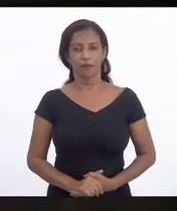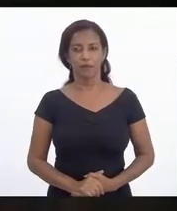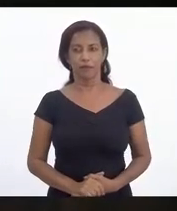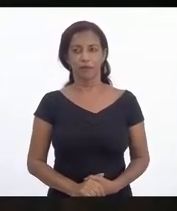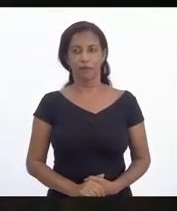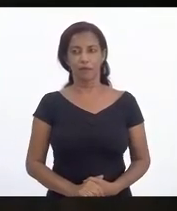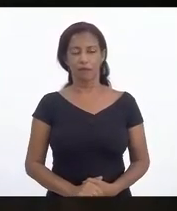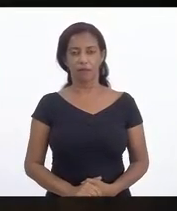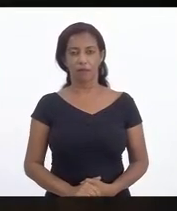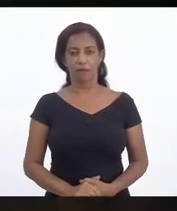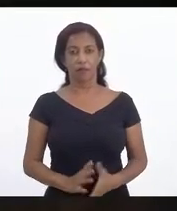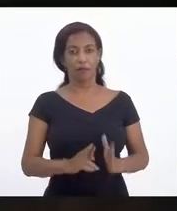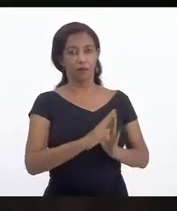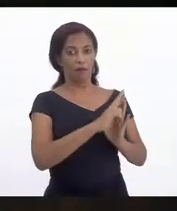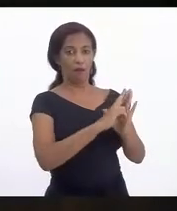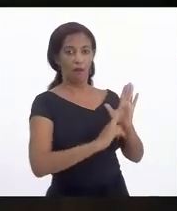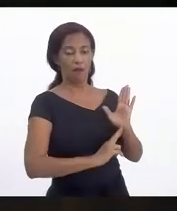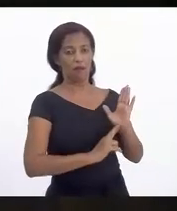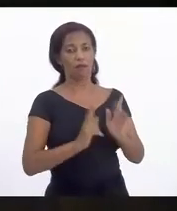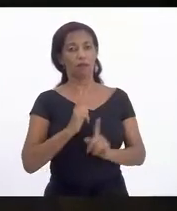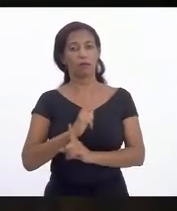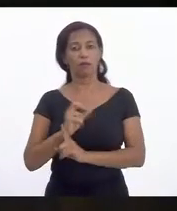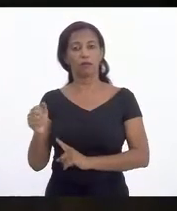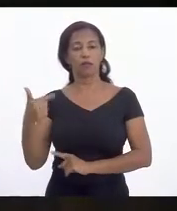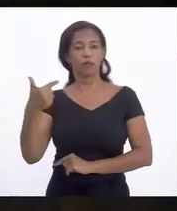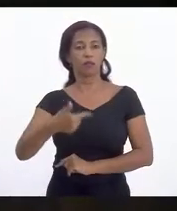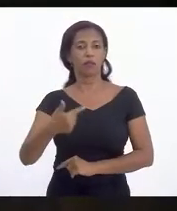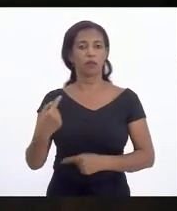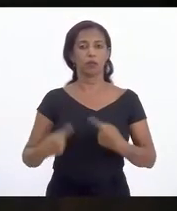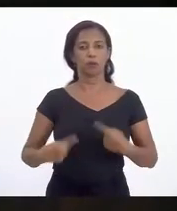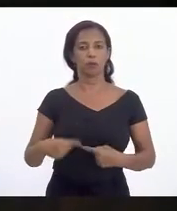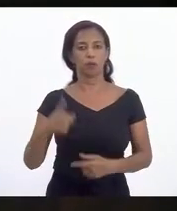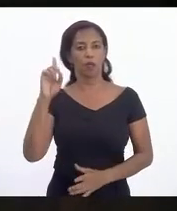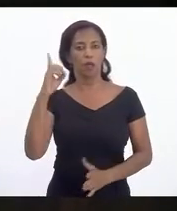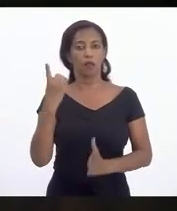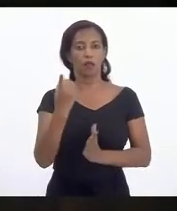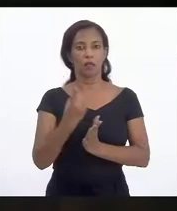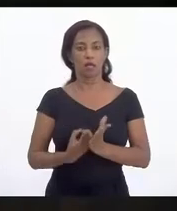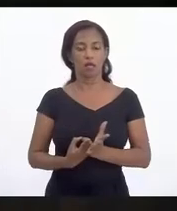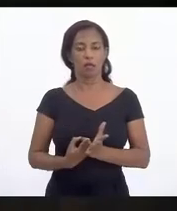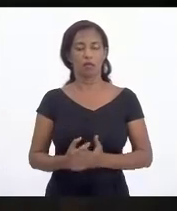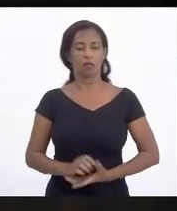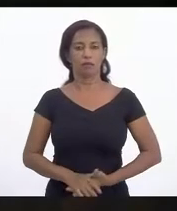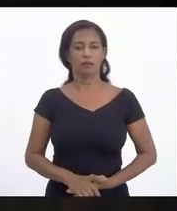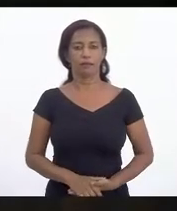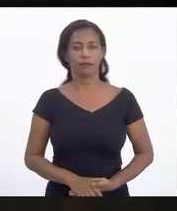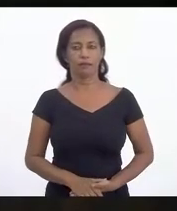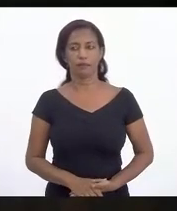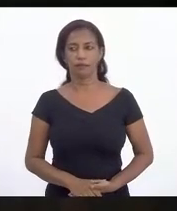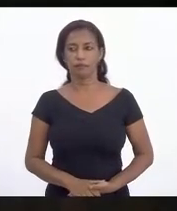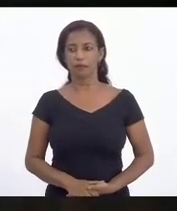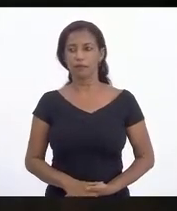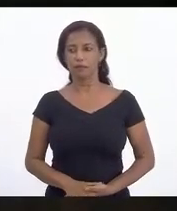Vai a redação do vencido para a segunda discussão. Declaração de voto depois. Ao final,